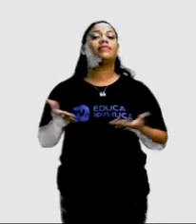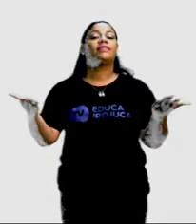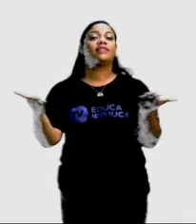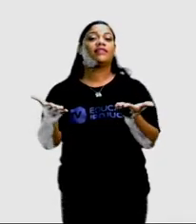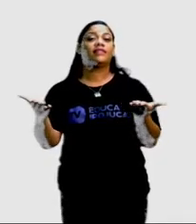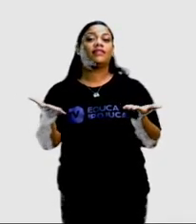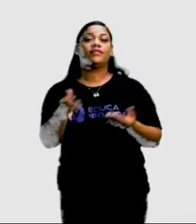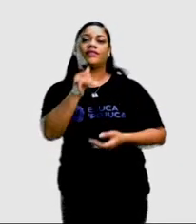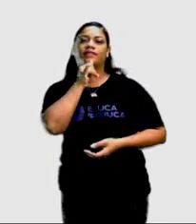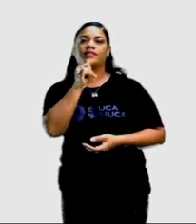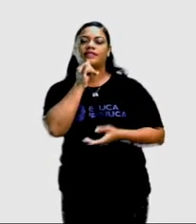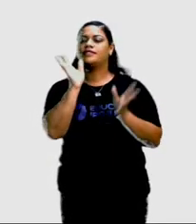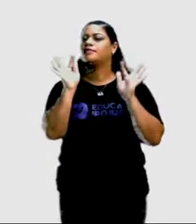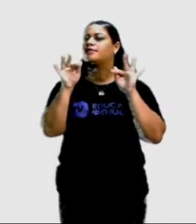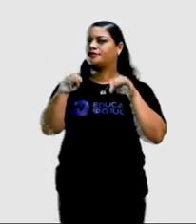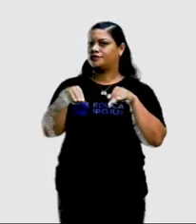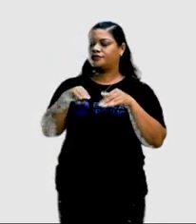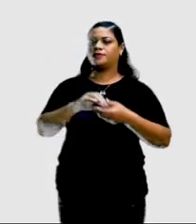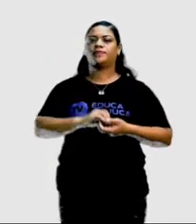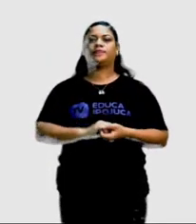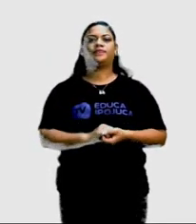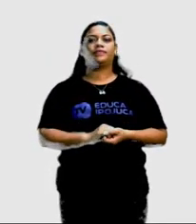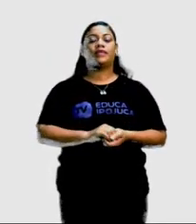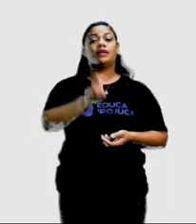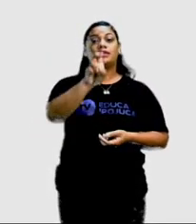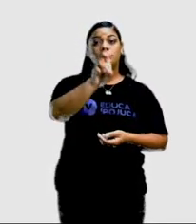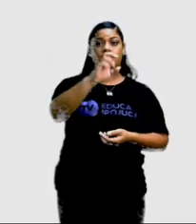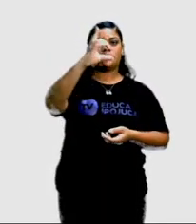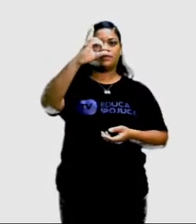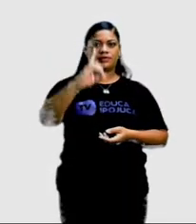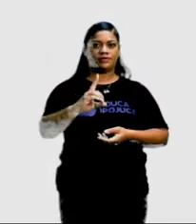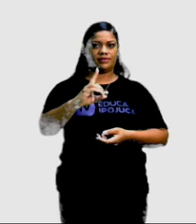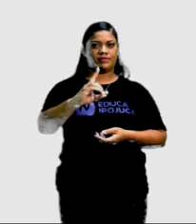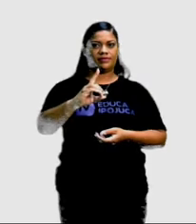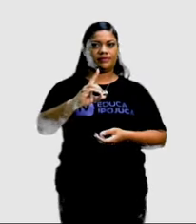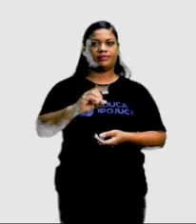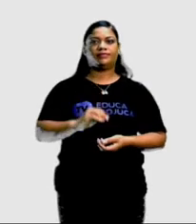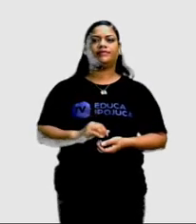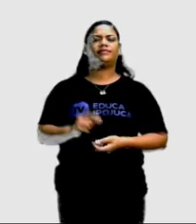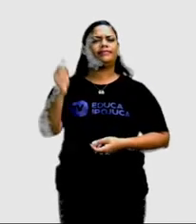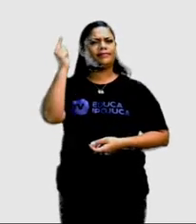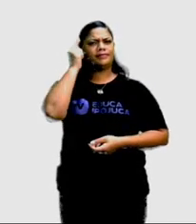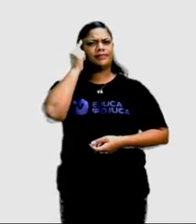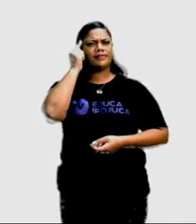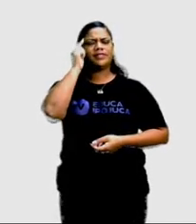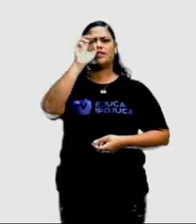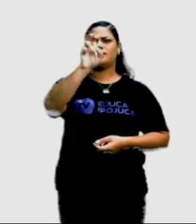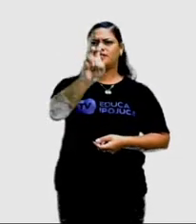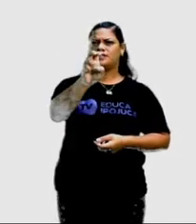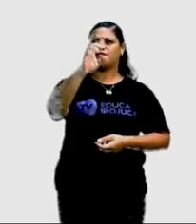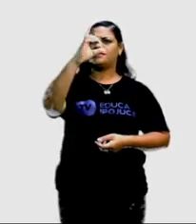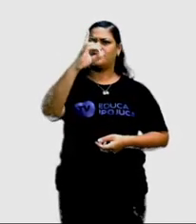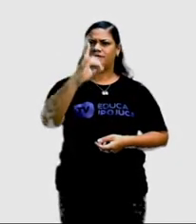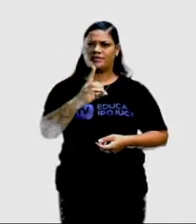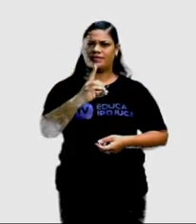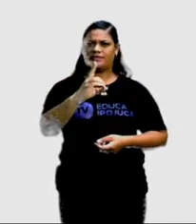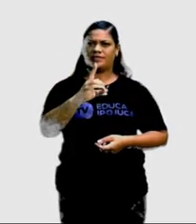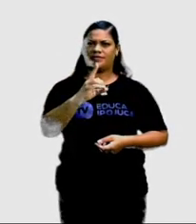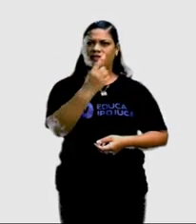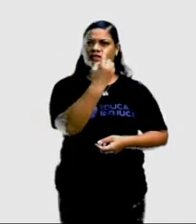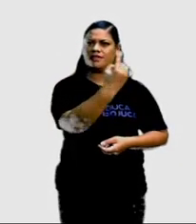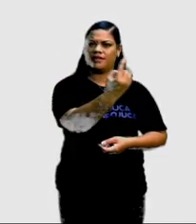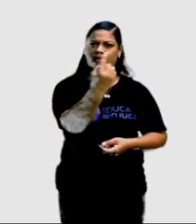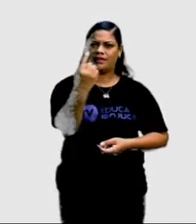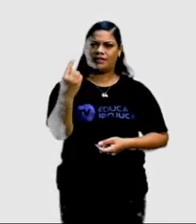Agora, o exemplo final aí. Nós temos 5 dezenas. Pensando que 5 dezenas, cada